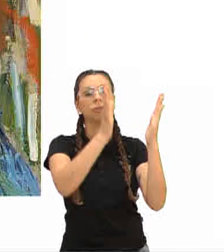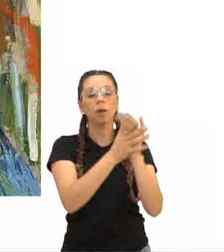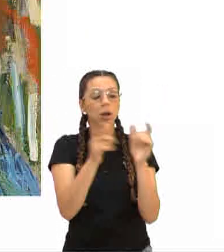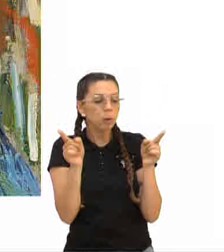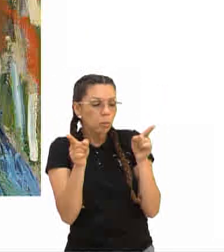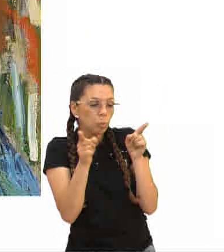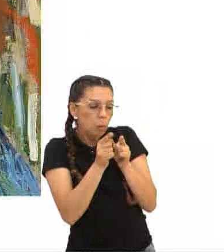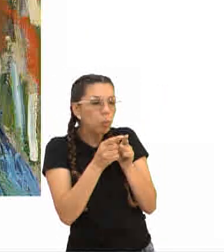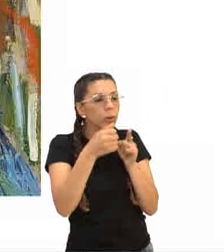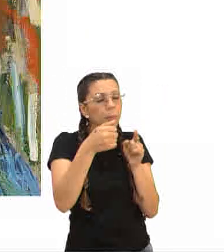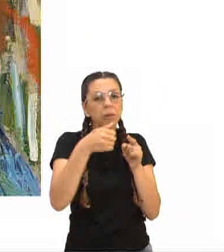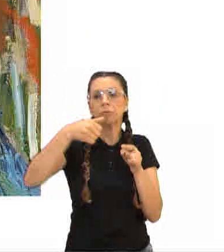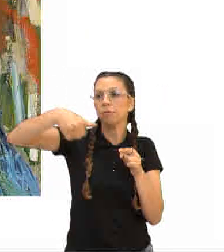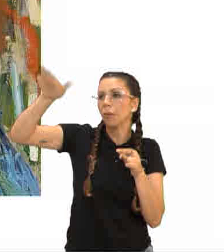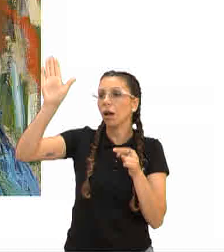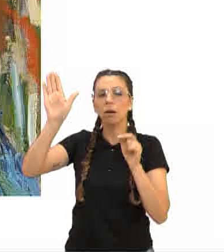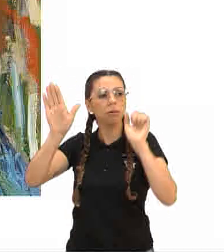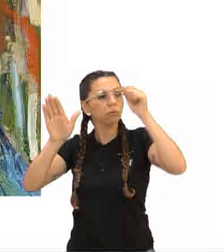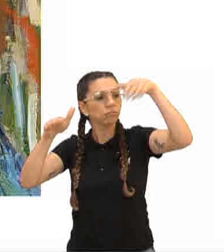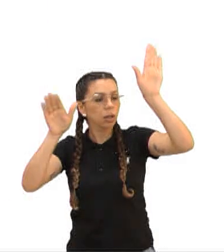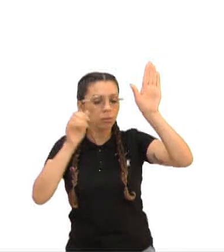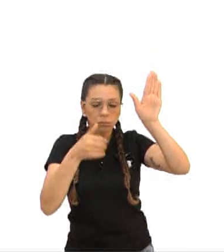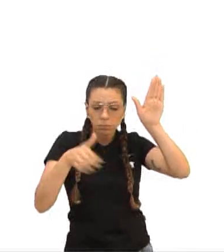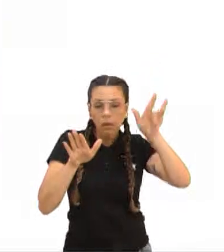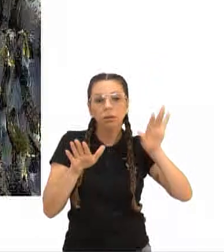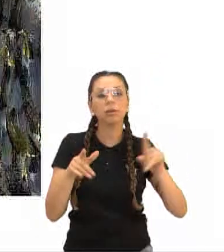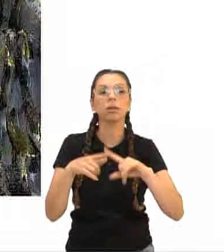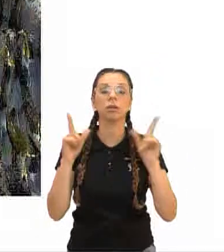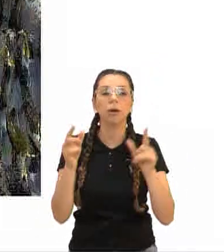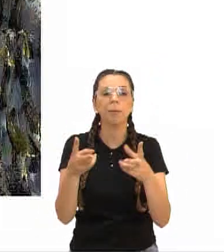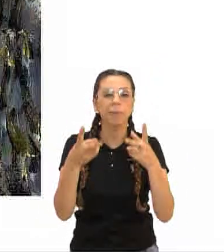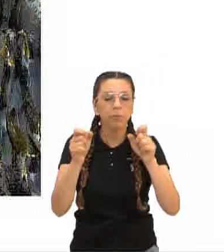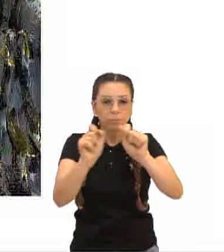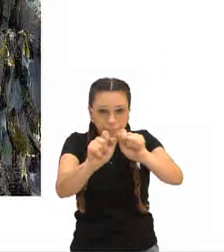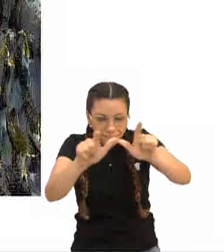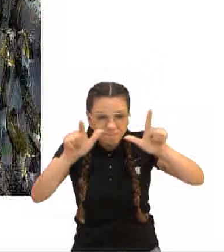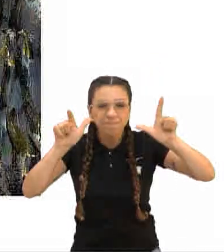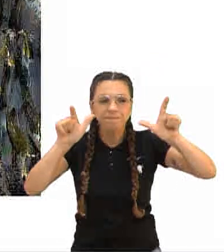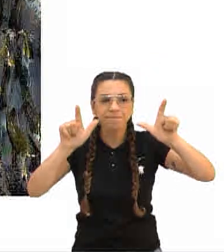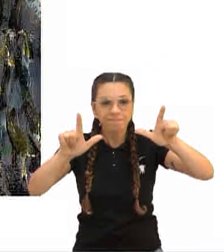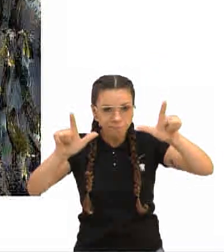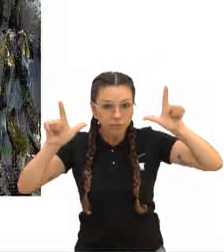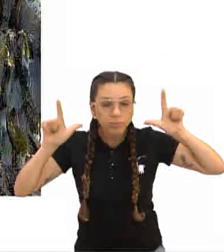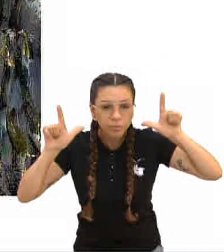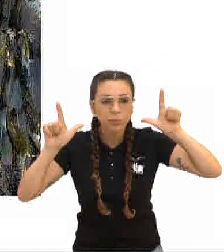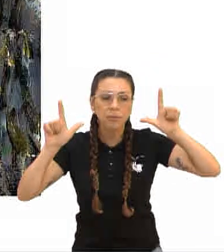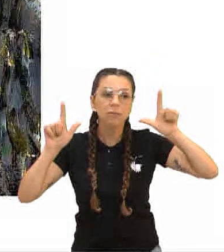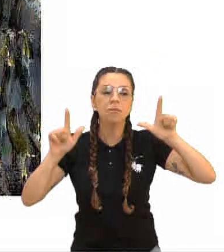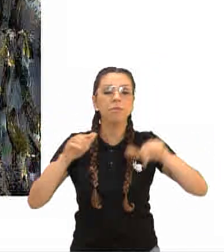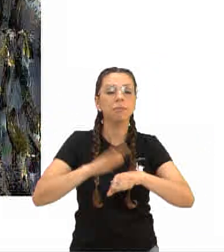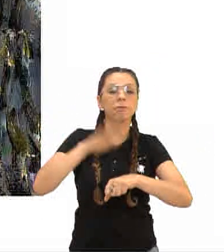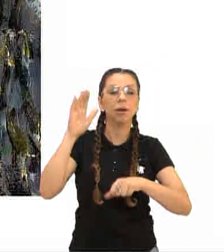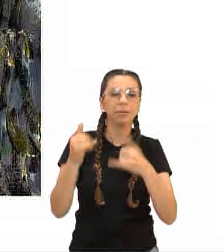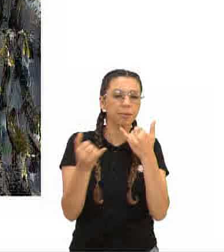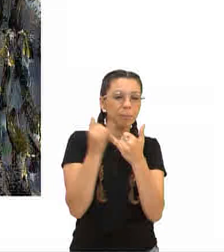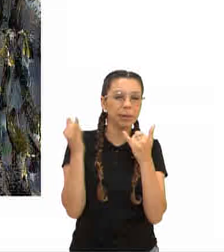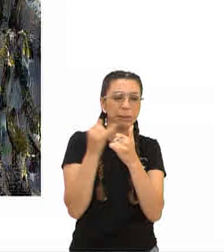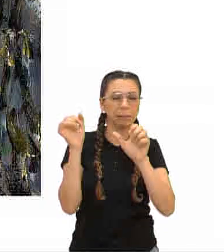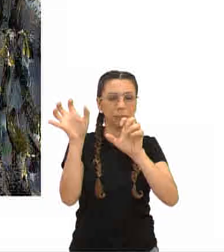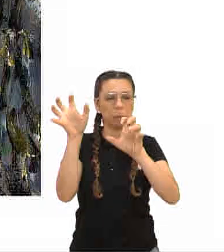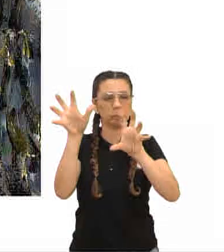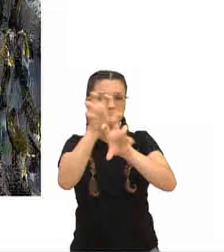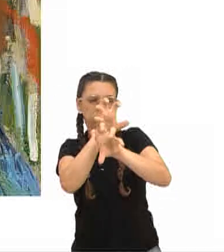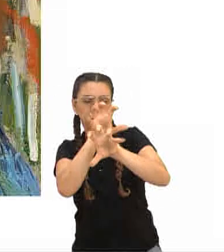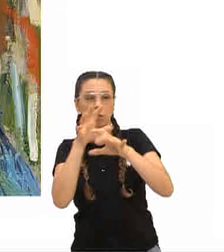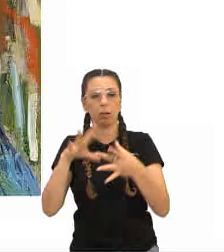mas elas são soltas. E aqui, se você, cada vez a gente dá, deixa eu ver se tem outro zoom, ó, cada vez que a gente der mais zoom, vai parecer vai parecer uma